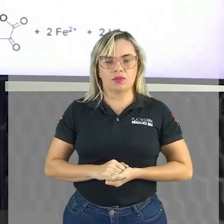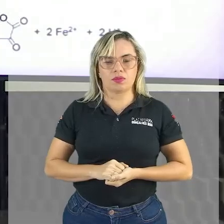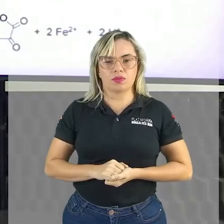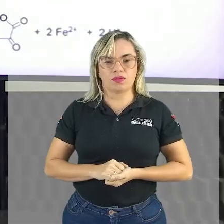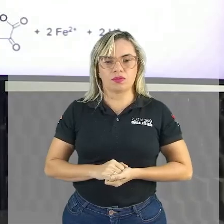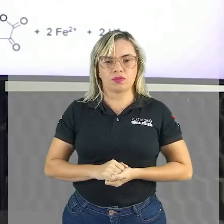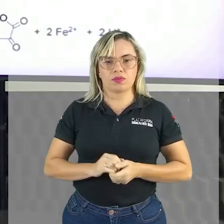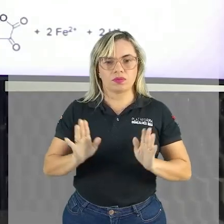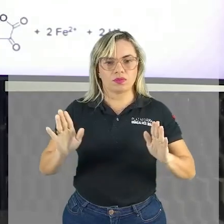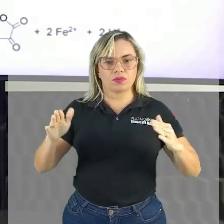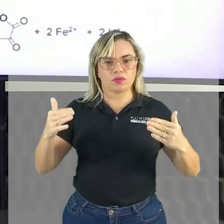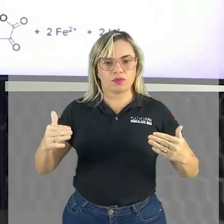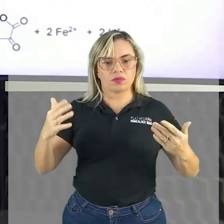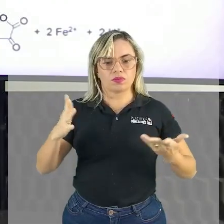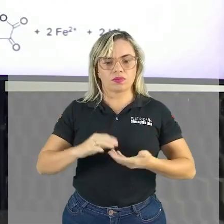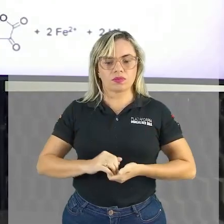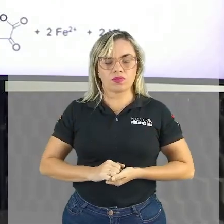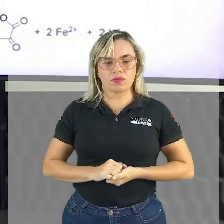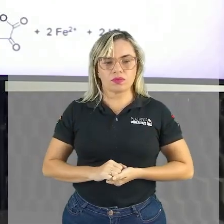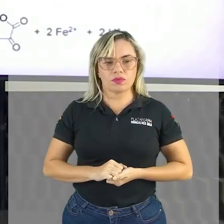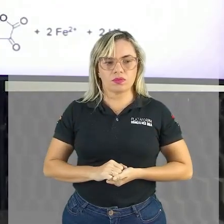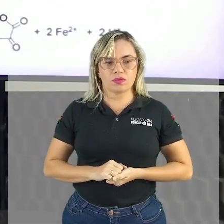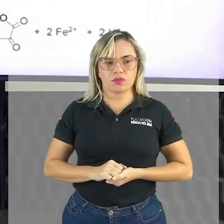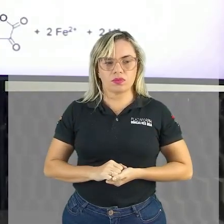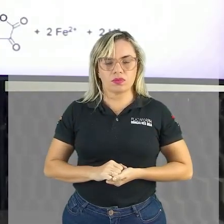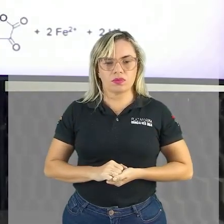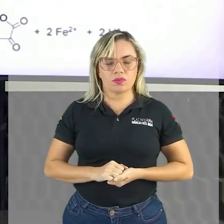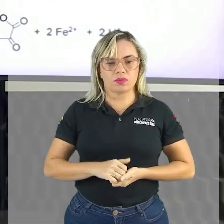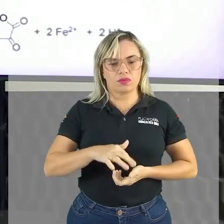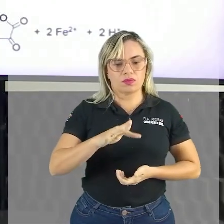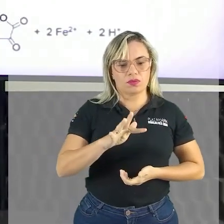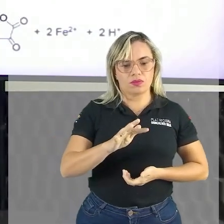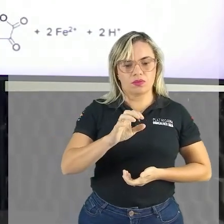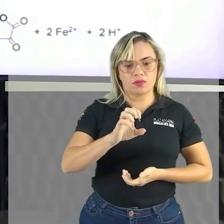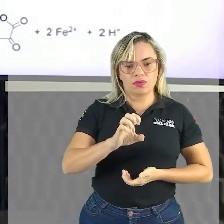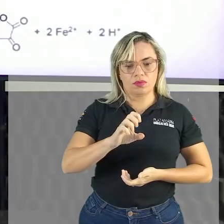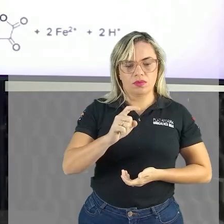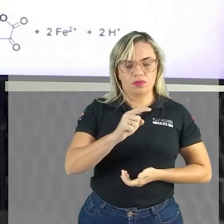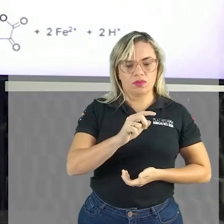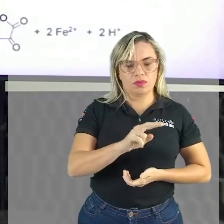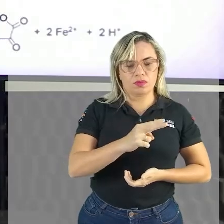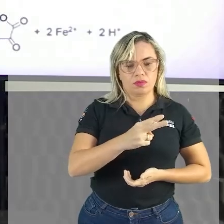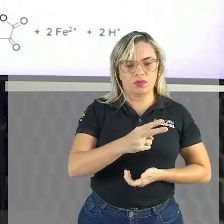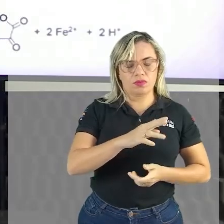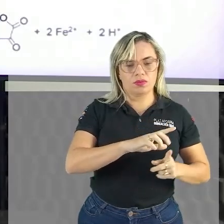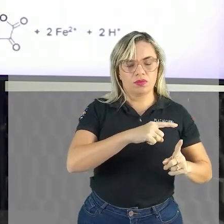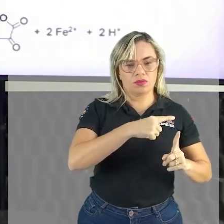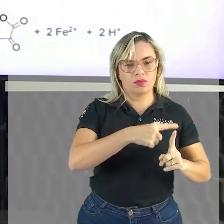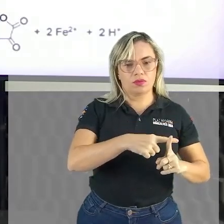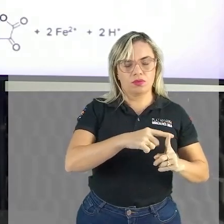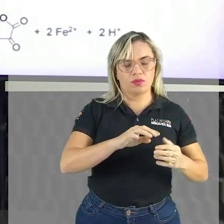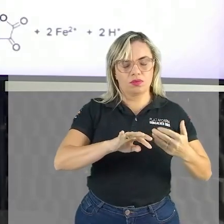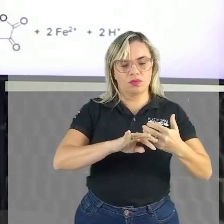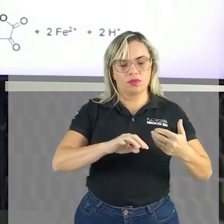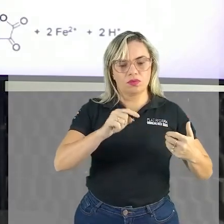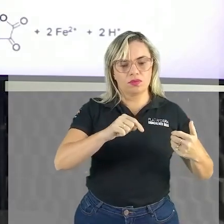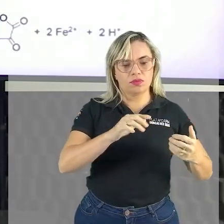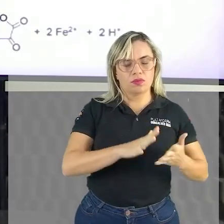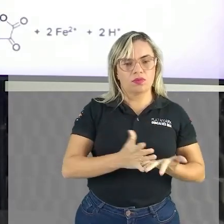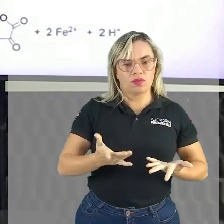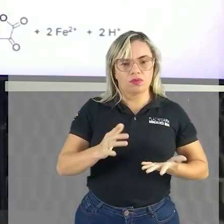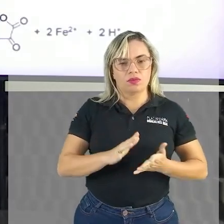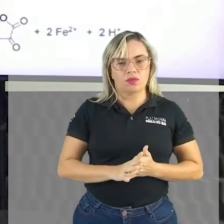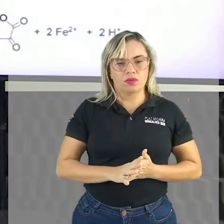ó. Bem aqui você está vendo o ferro 2+ desse lado. Você está vendo essa estrutura bem